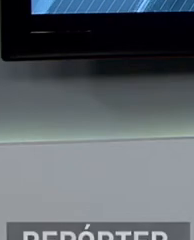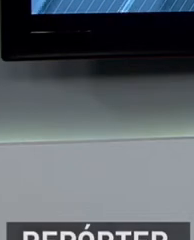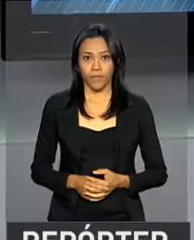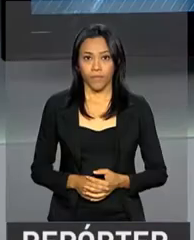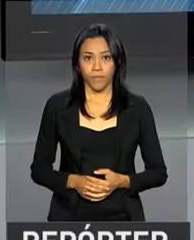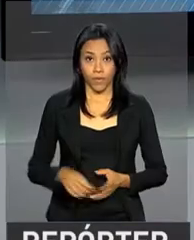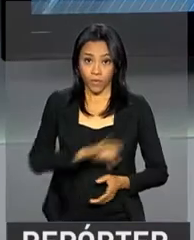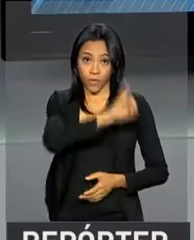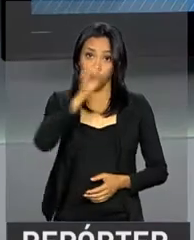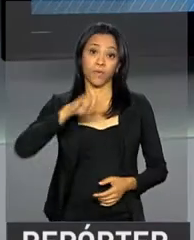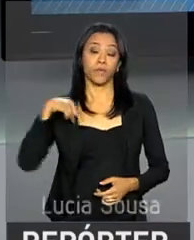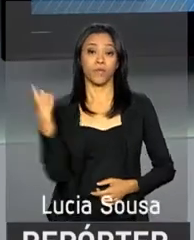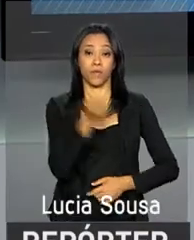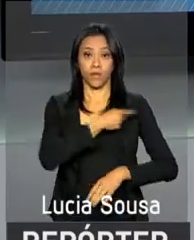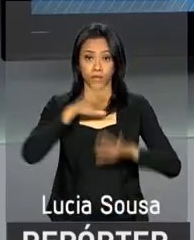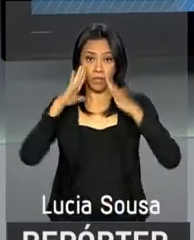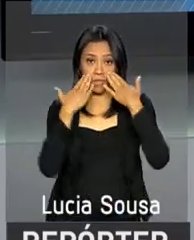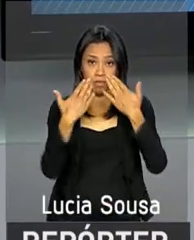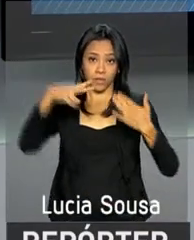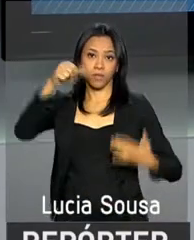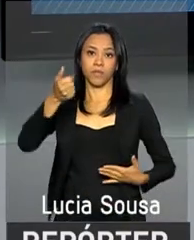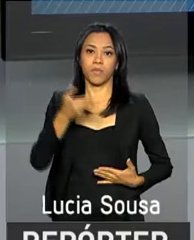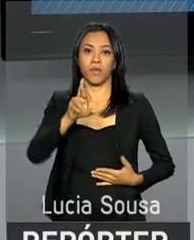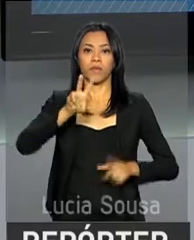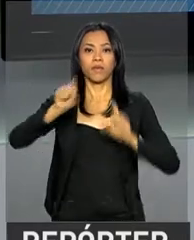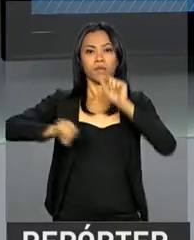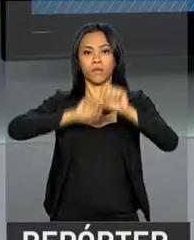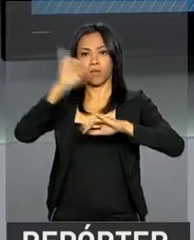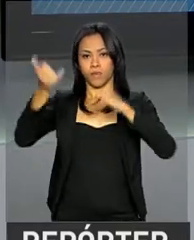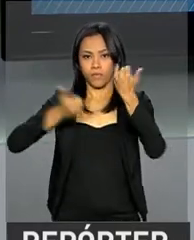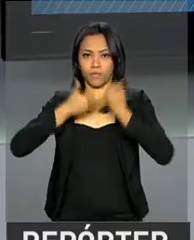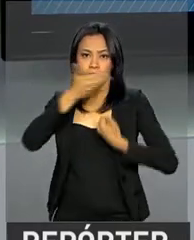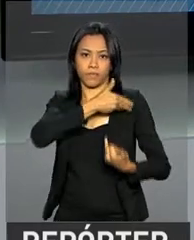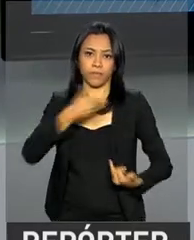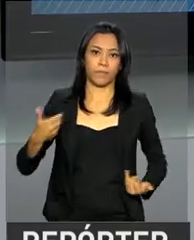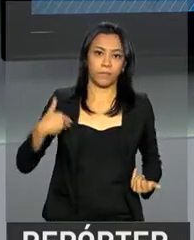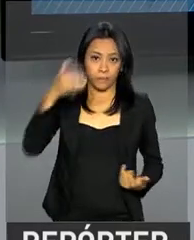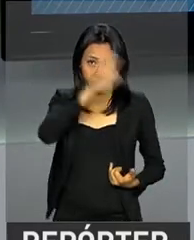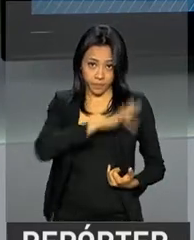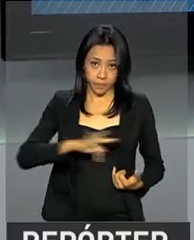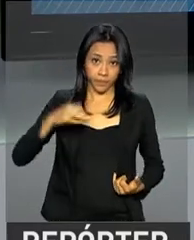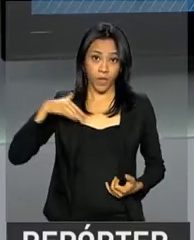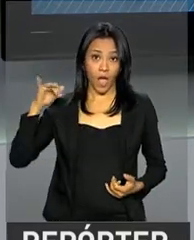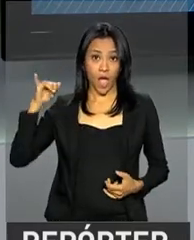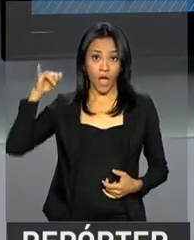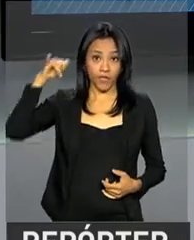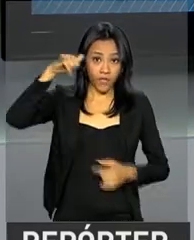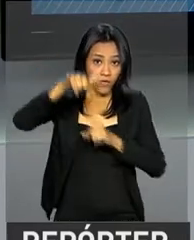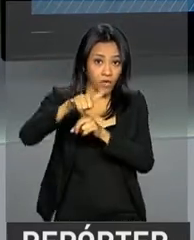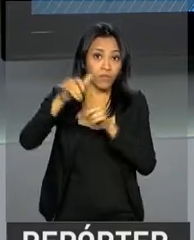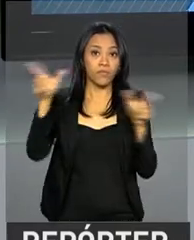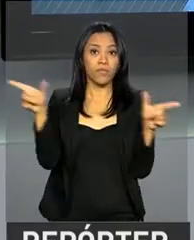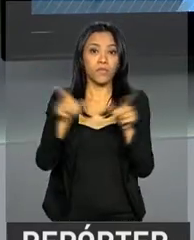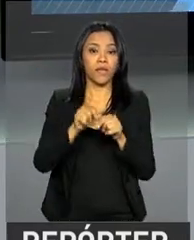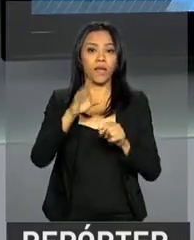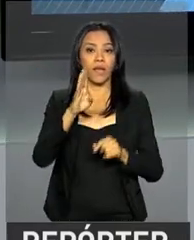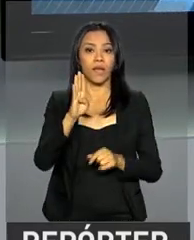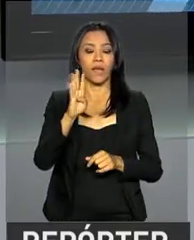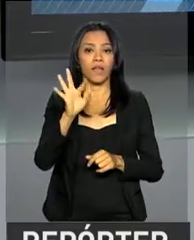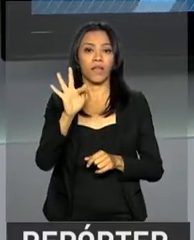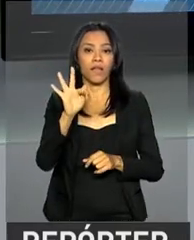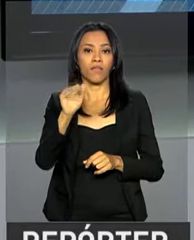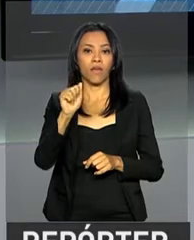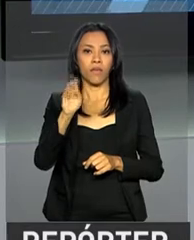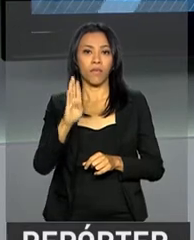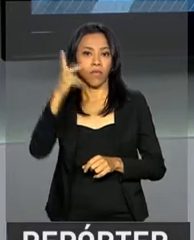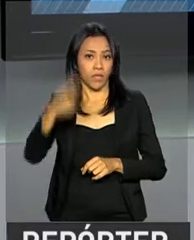olá estamos de volta com o repórter nbr as notícias do governo federal um avião da força aérea brasileira vai ajudar a